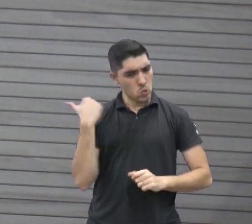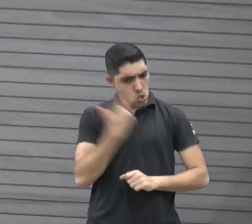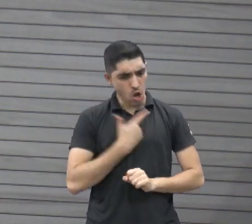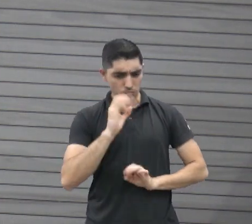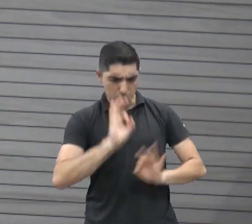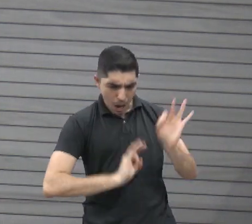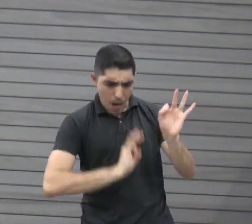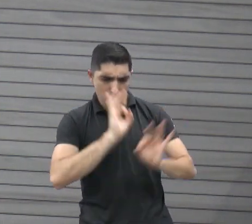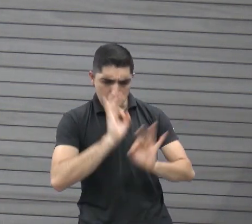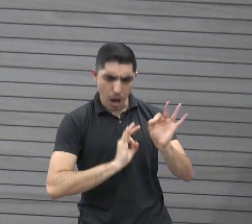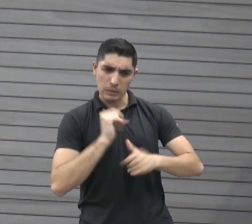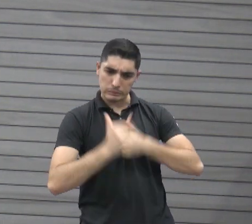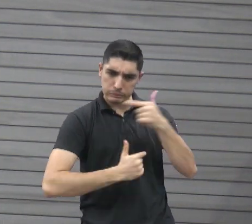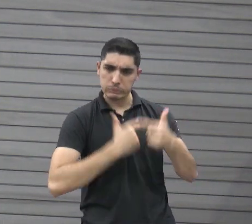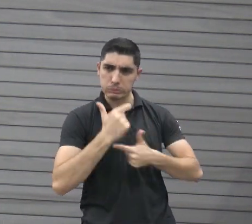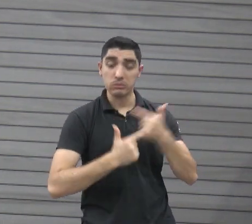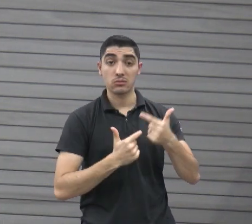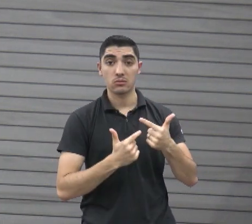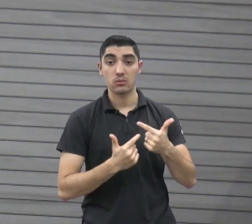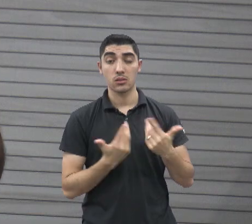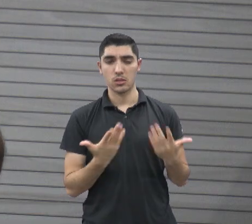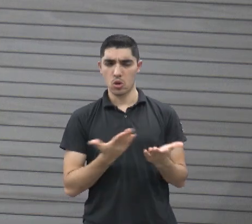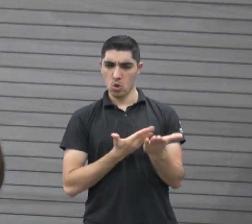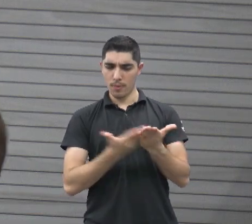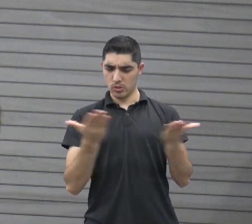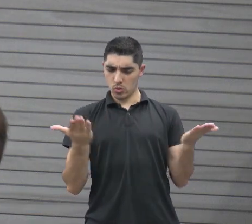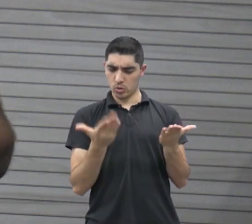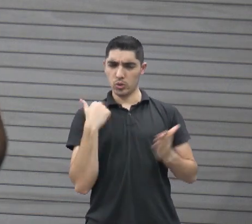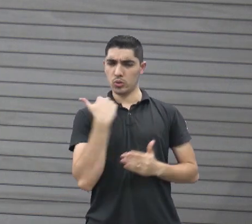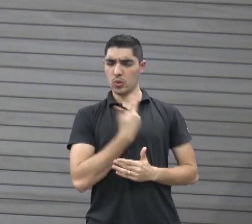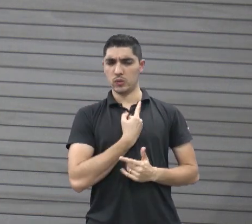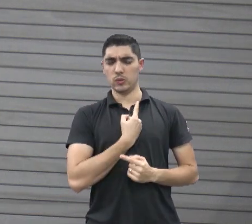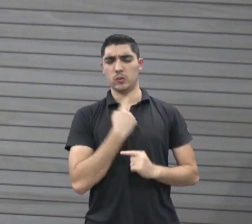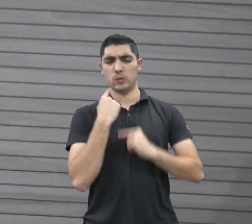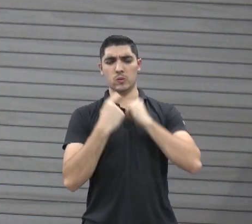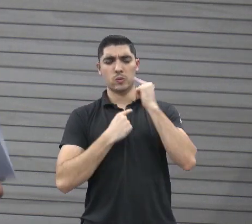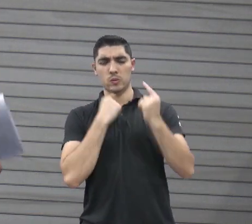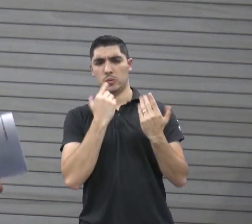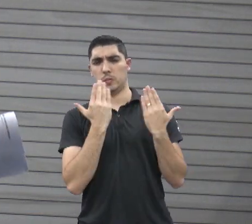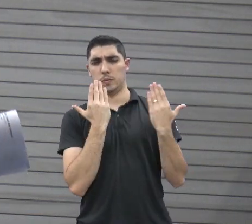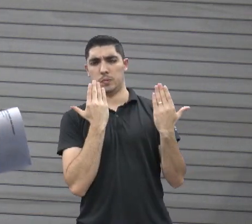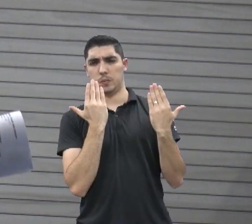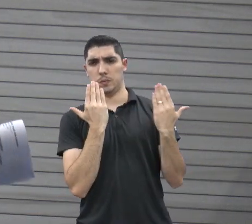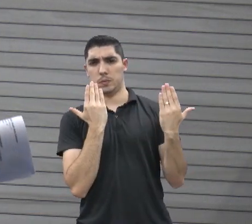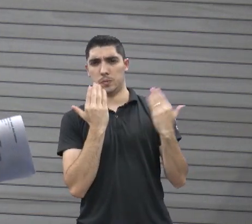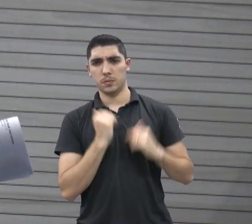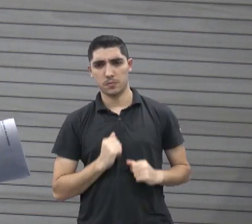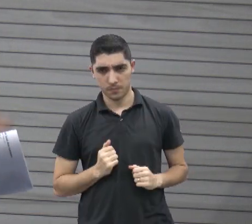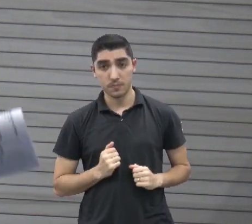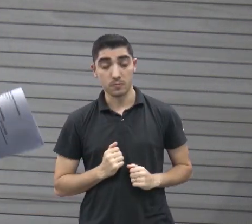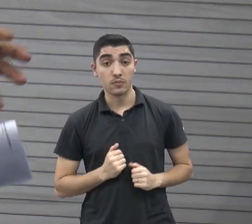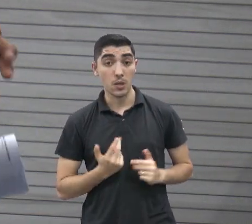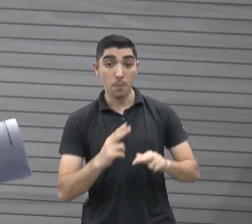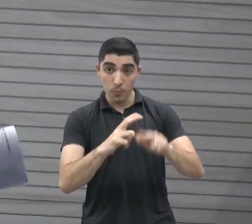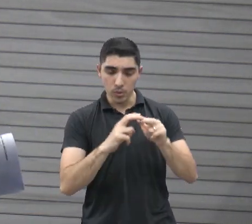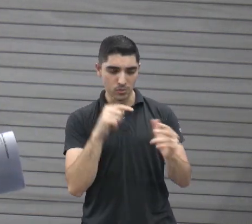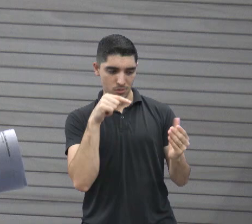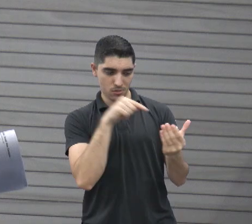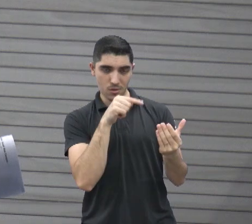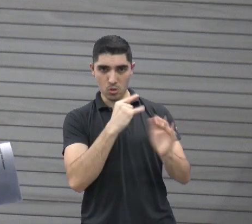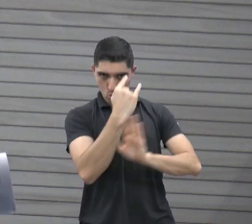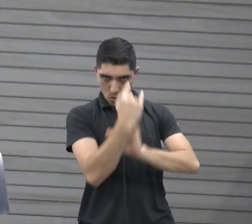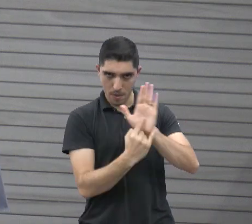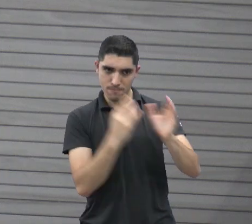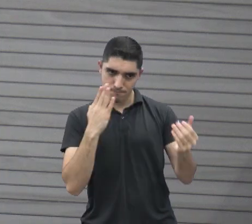essa suspeita veio para dentro da nossa comissão hoje, na qual a gente, então, protocolou esse processo para tirar do